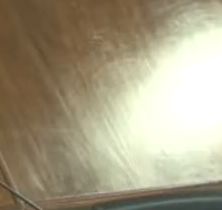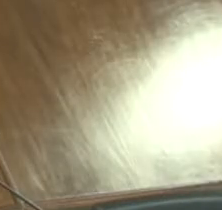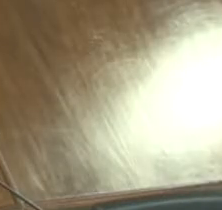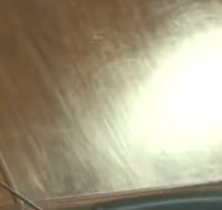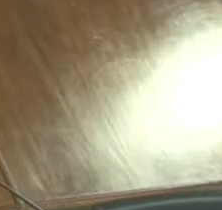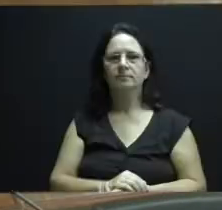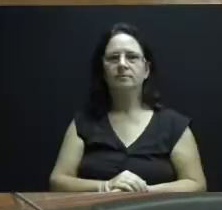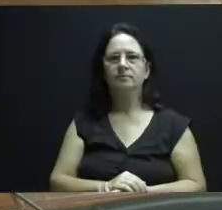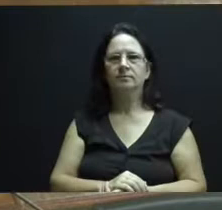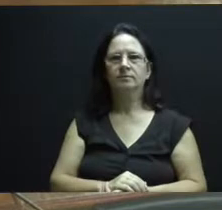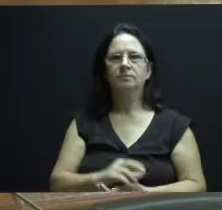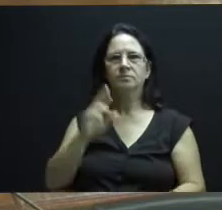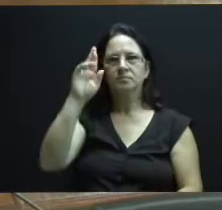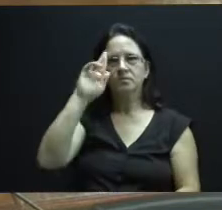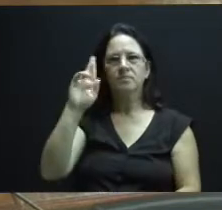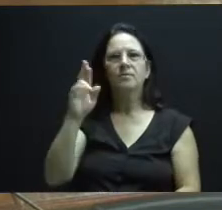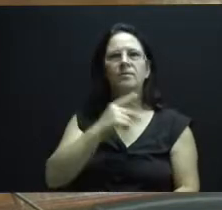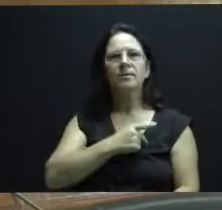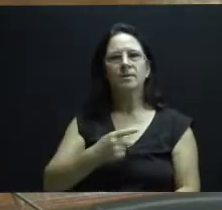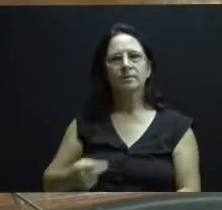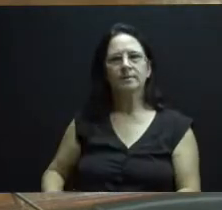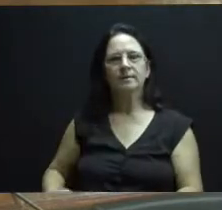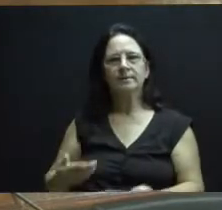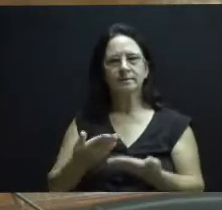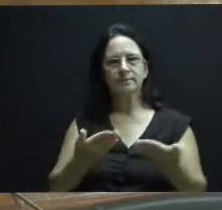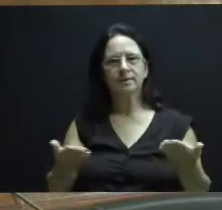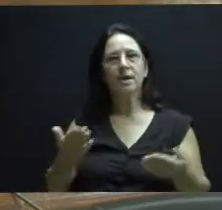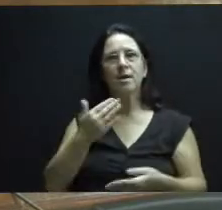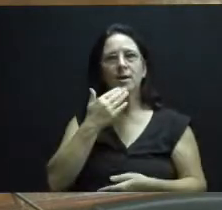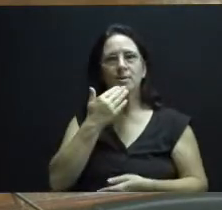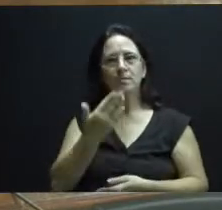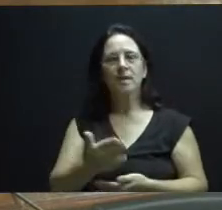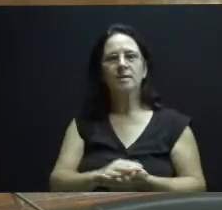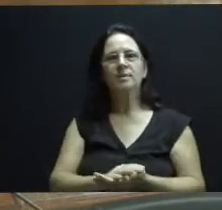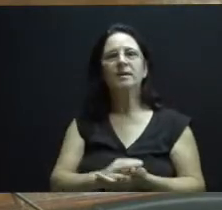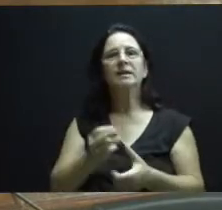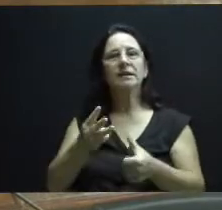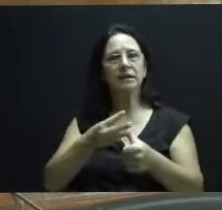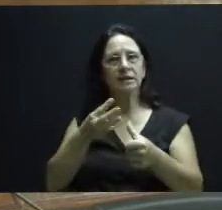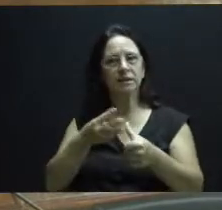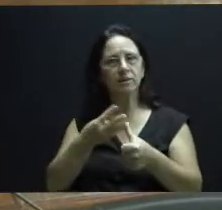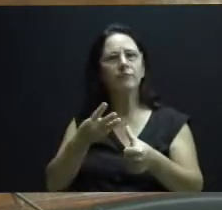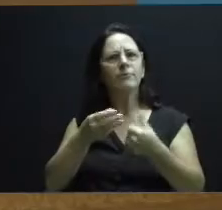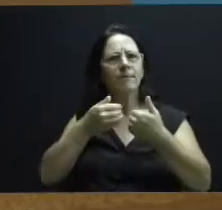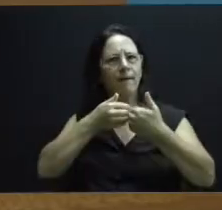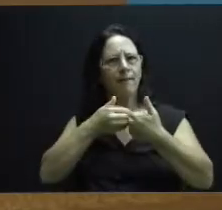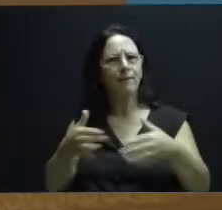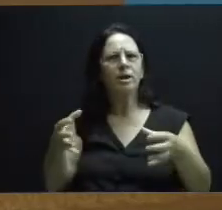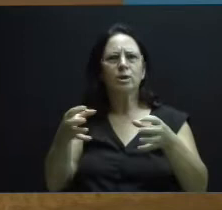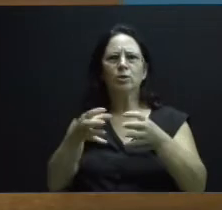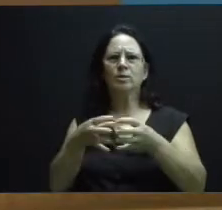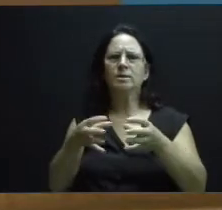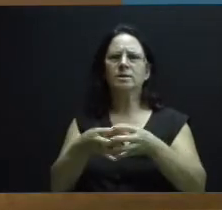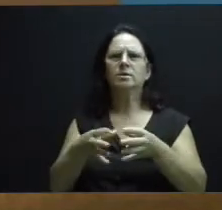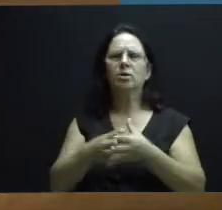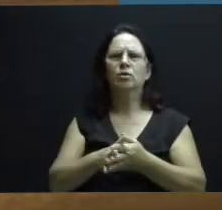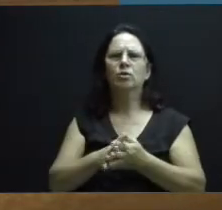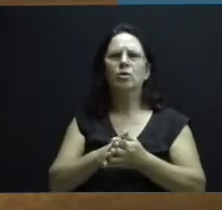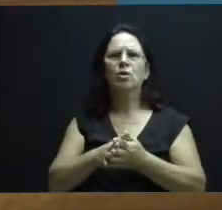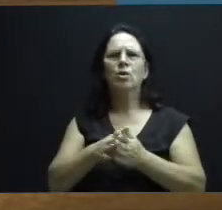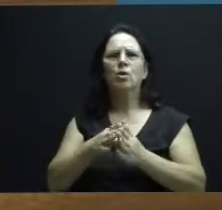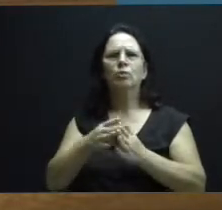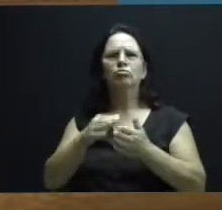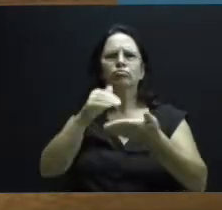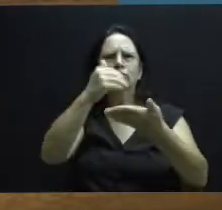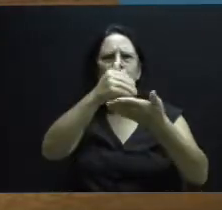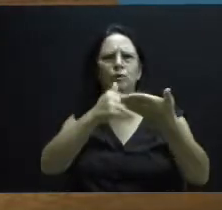o presidente novos pares peço a reabertura pela terceira vez dessa comissão que trata da atualização do plano diretor da cidade